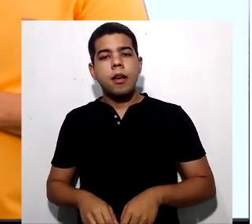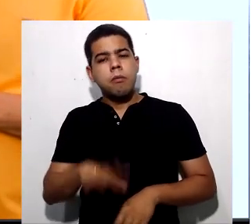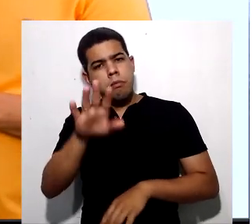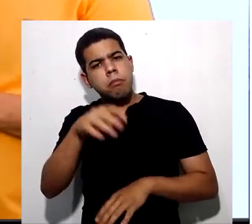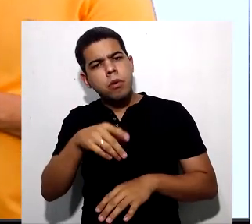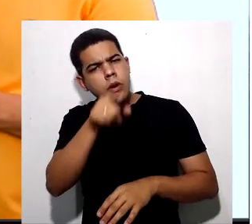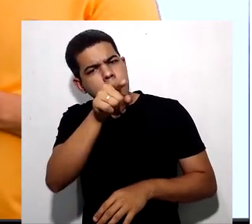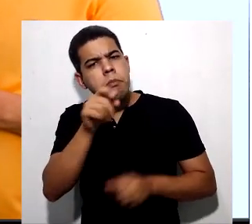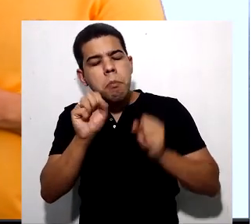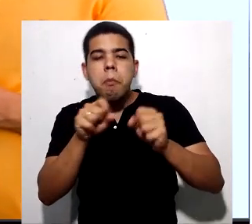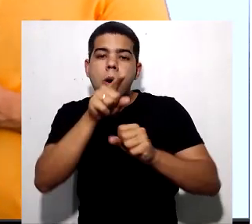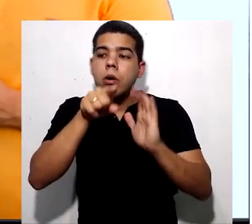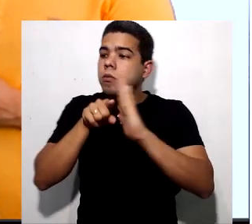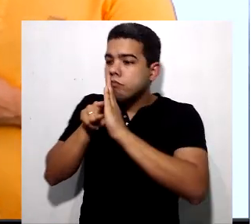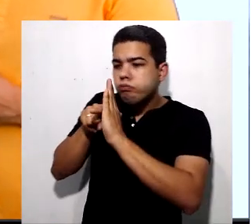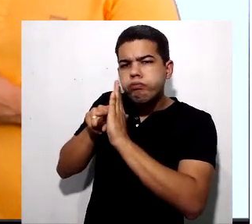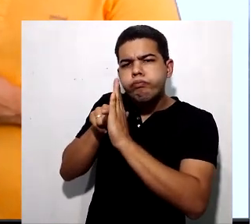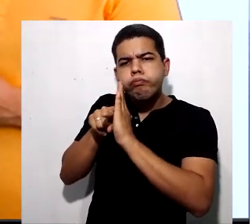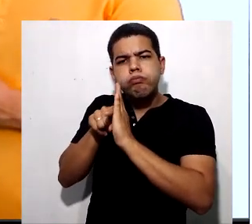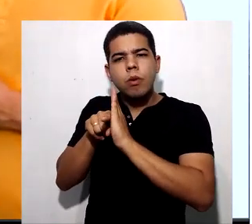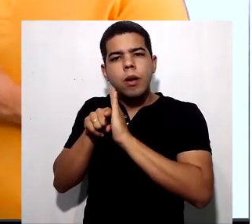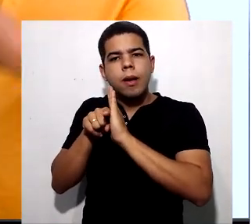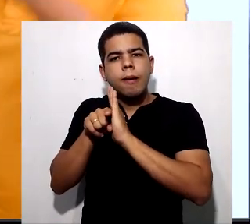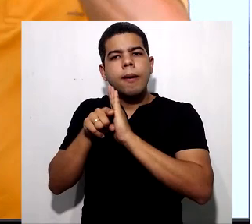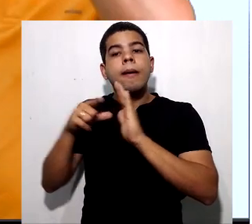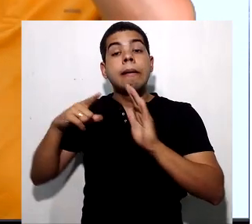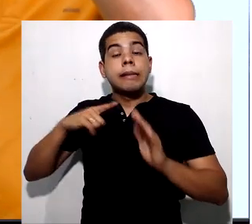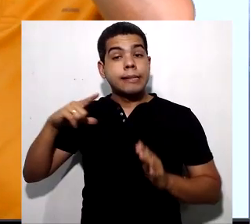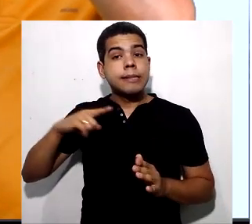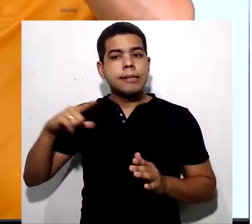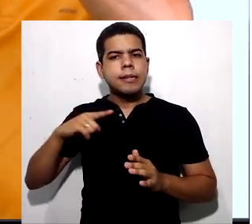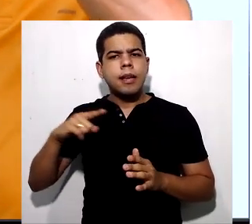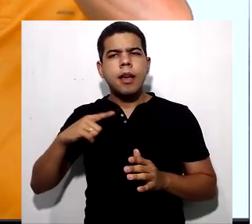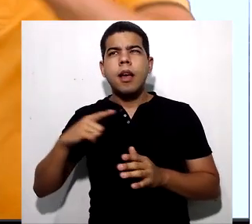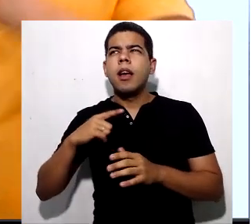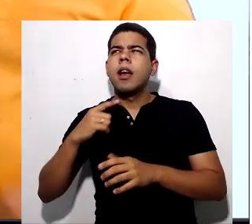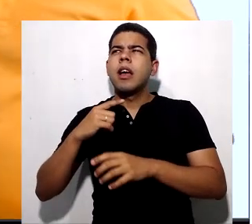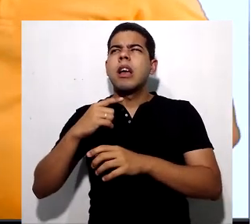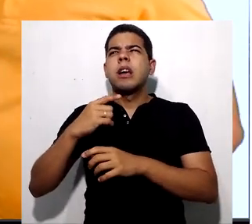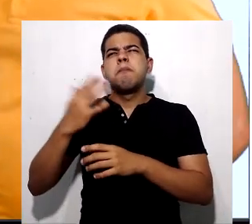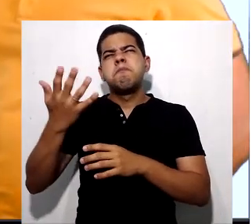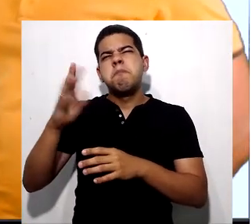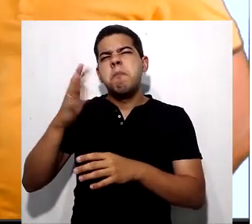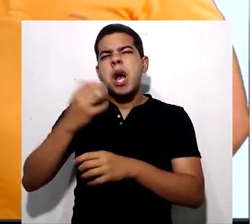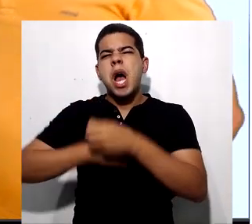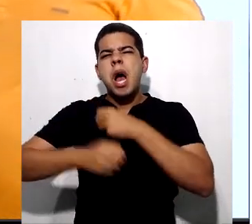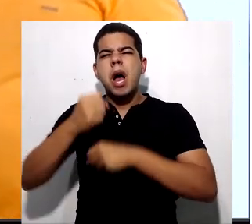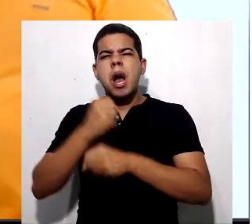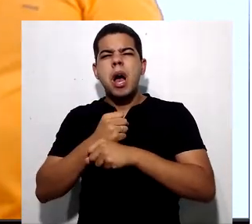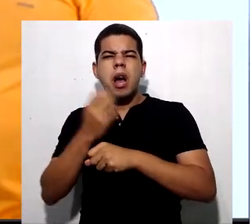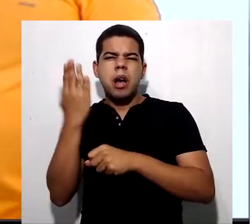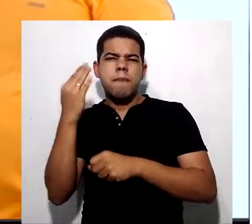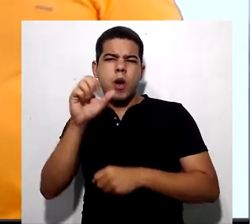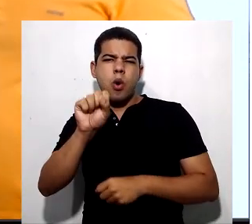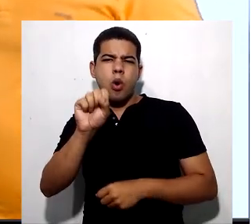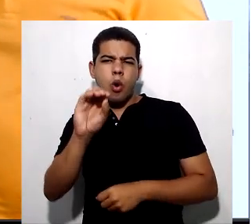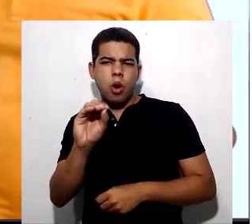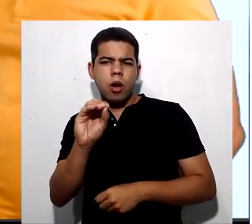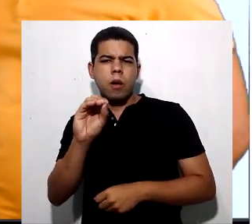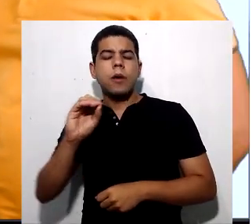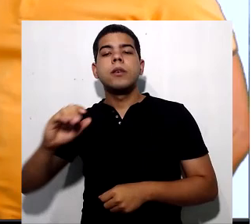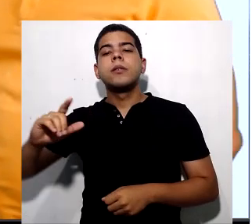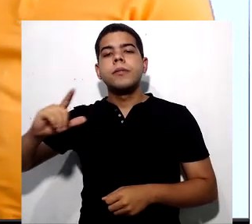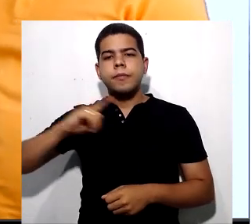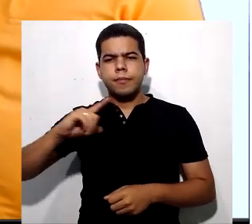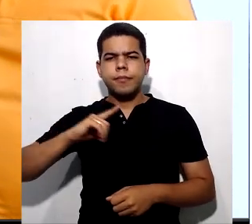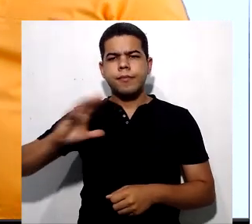os estudantes pesquisassem um pouco o seguinte: bem depois, na década de 80, houve um grande fato nessa